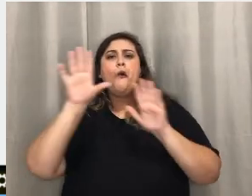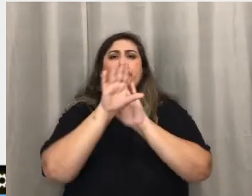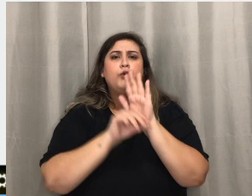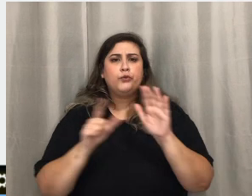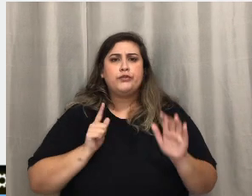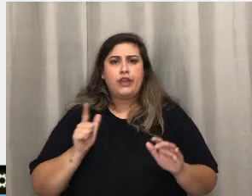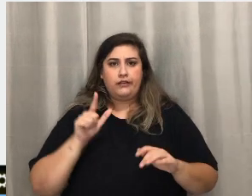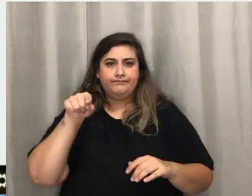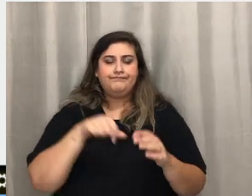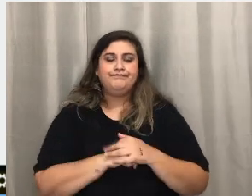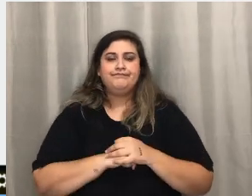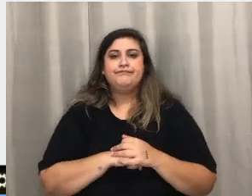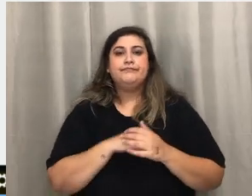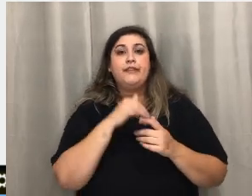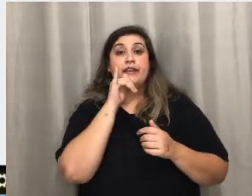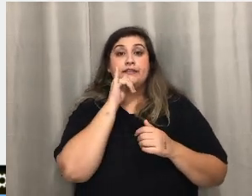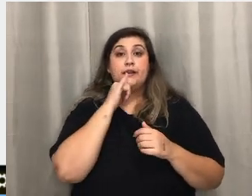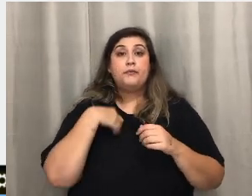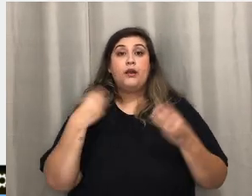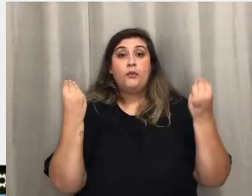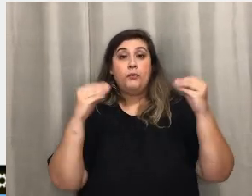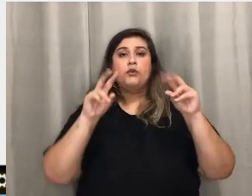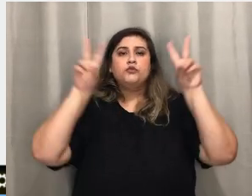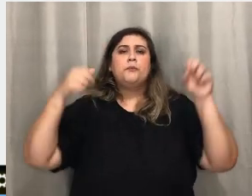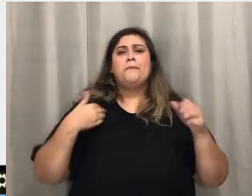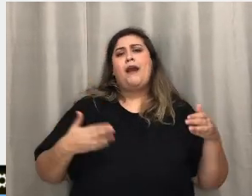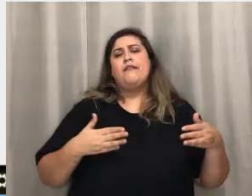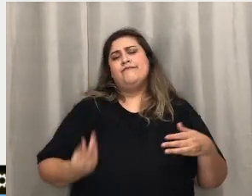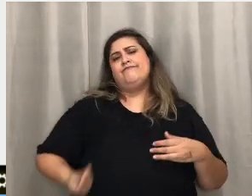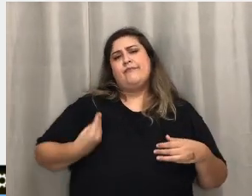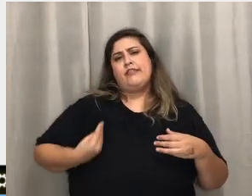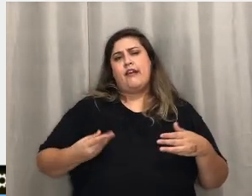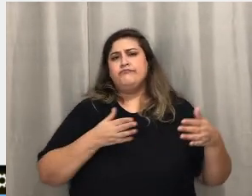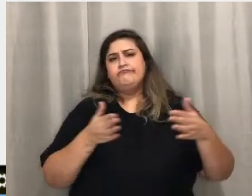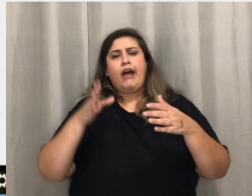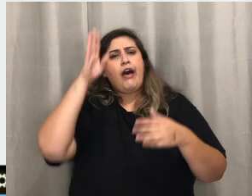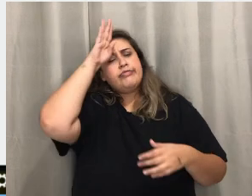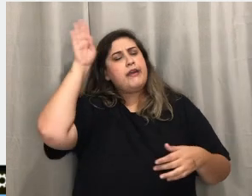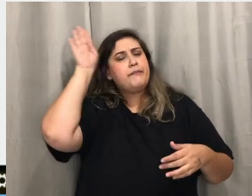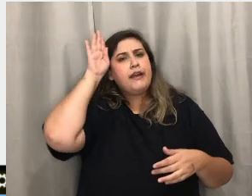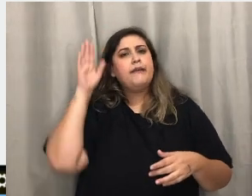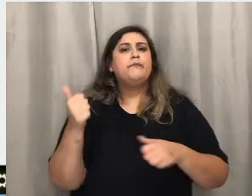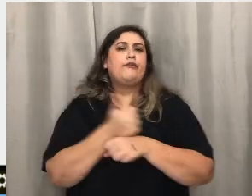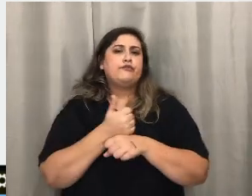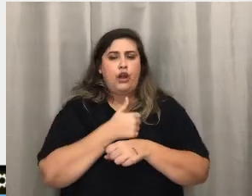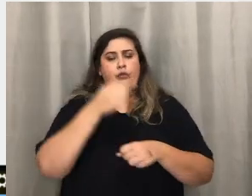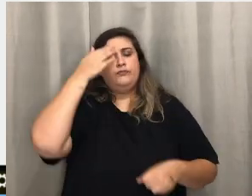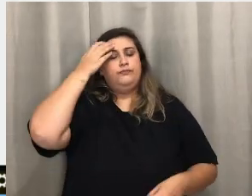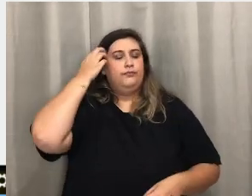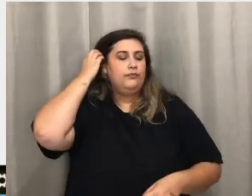ser abordado. Eu vou colocar, por exemplo, aqui que é sobre a minha trajetória acadêmica e